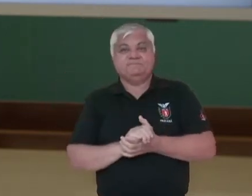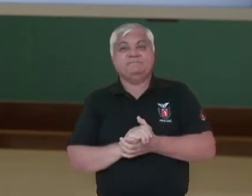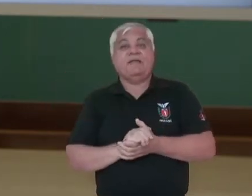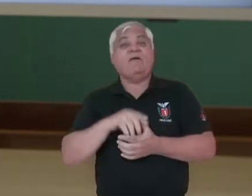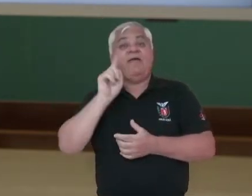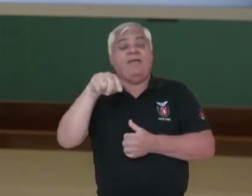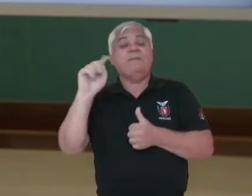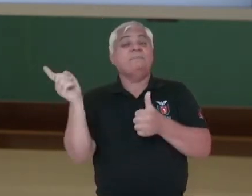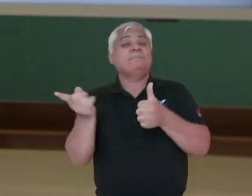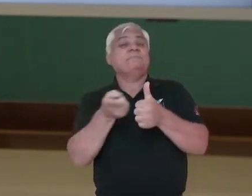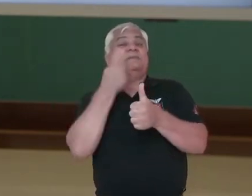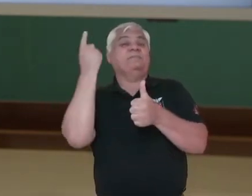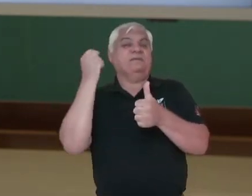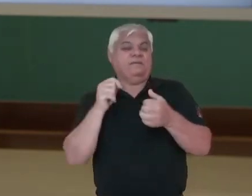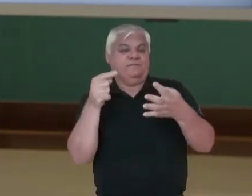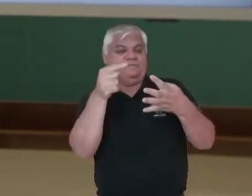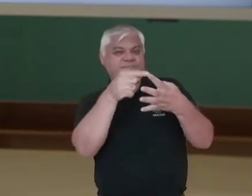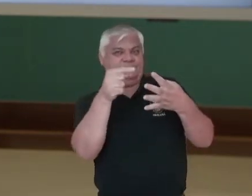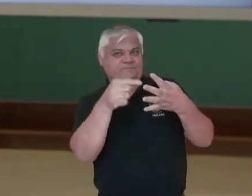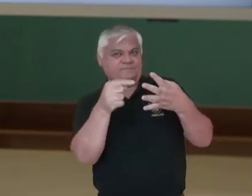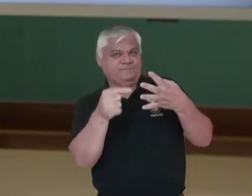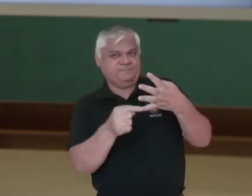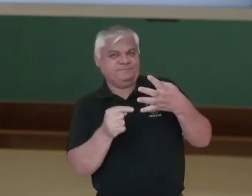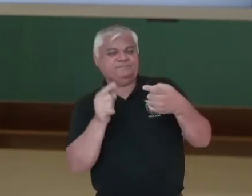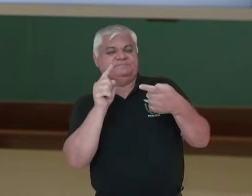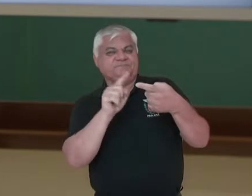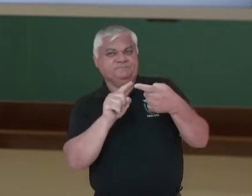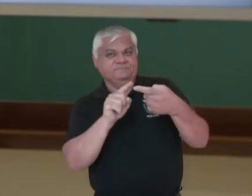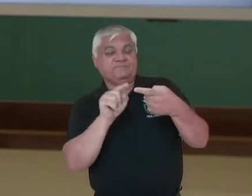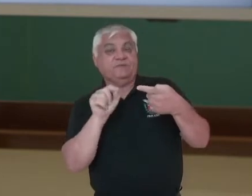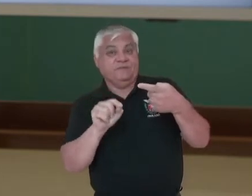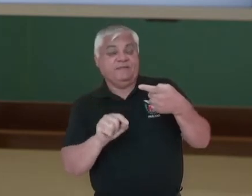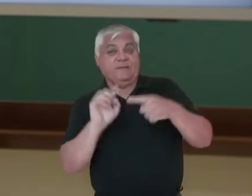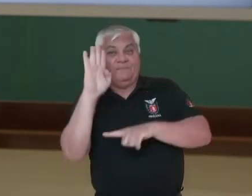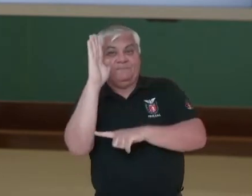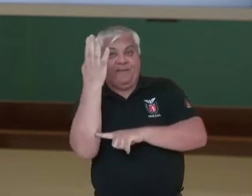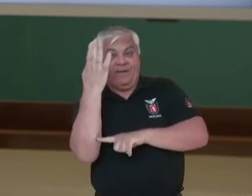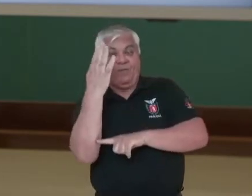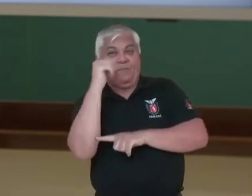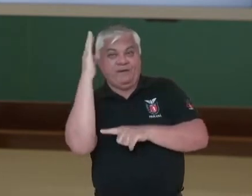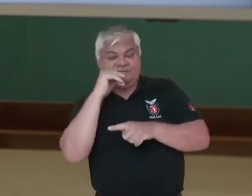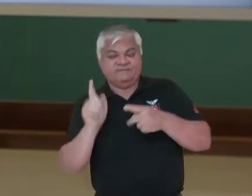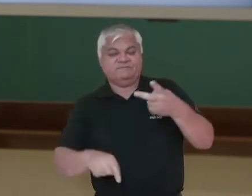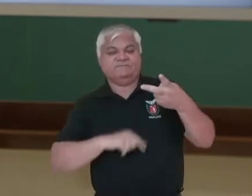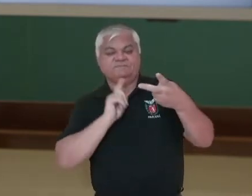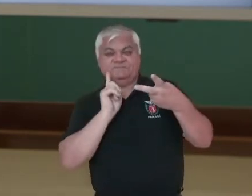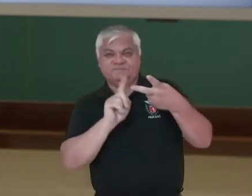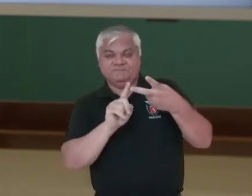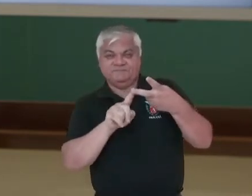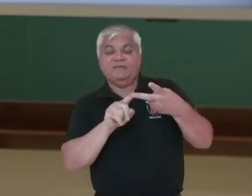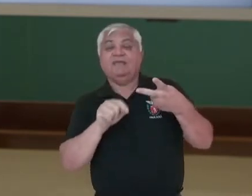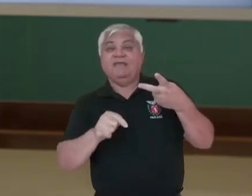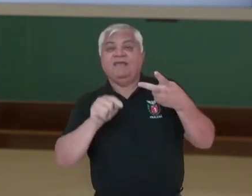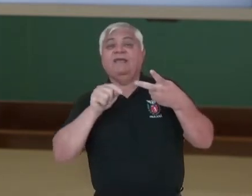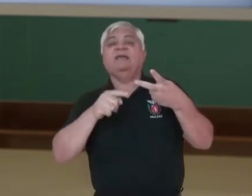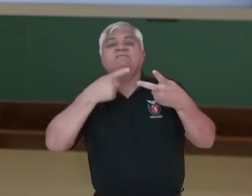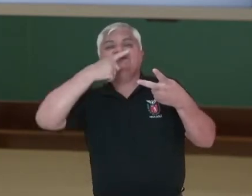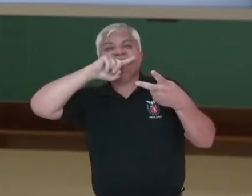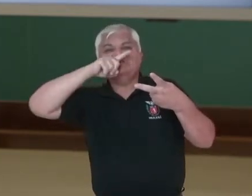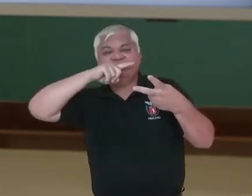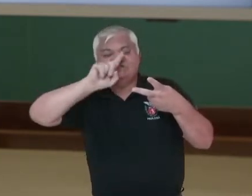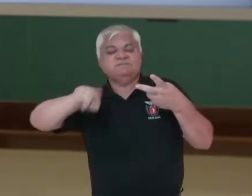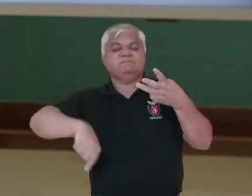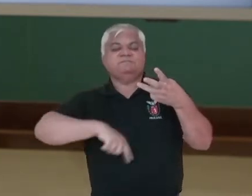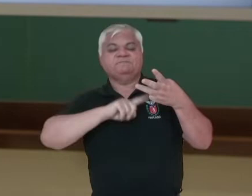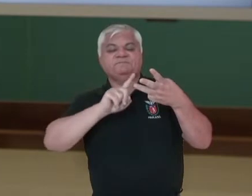as primeiras atividades. E aqui, o que era português, né, de domínio português, que seria o Brasil, e